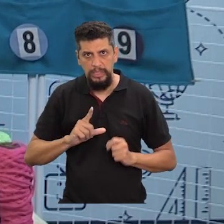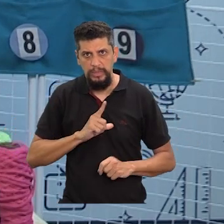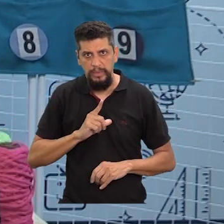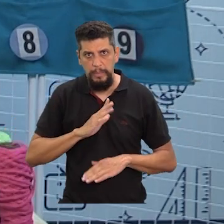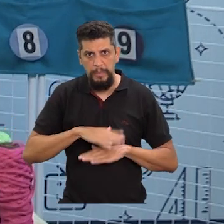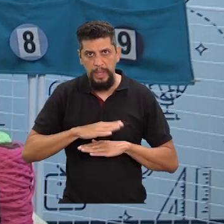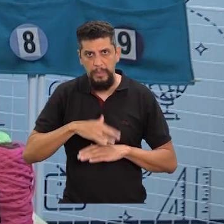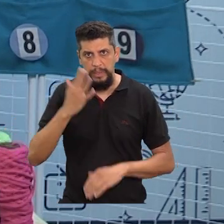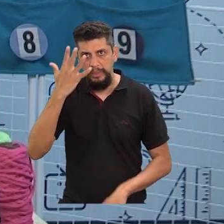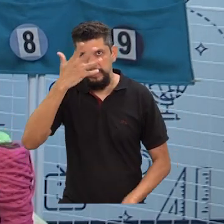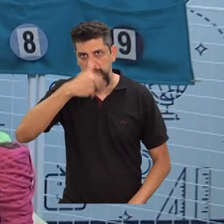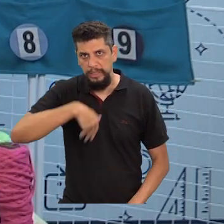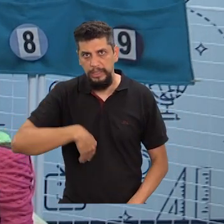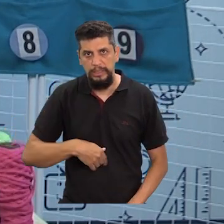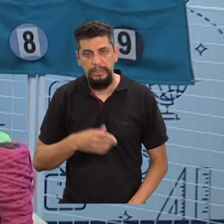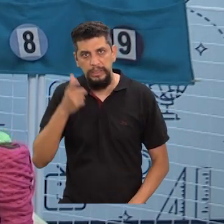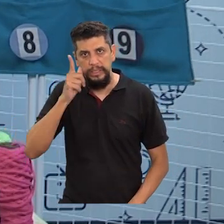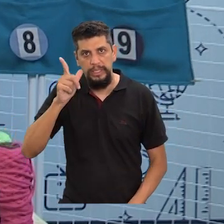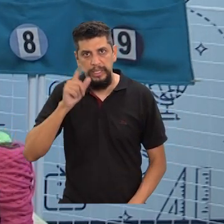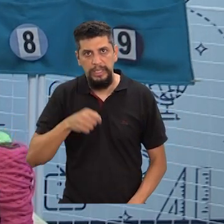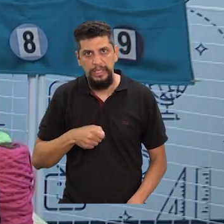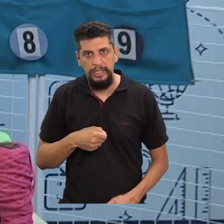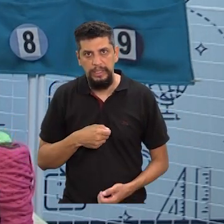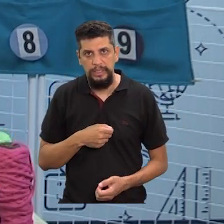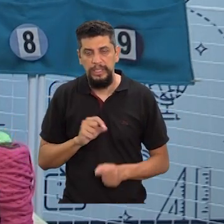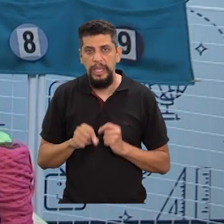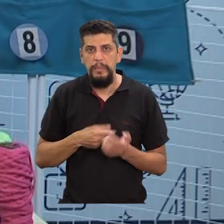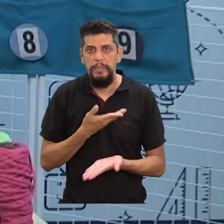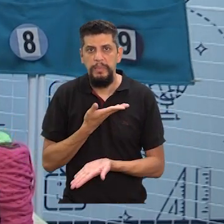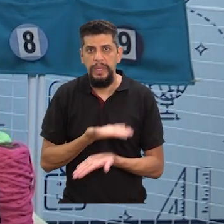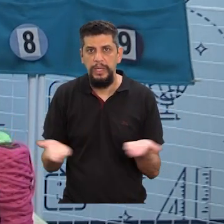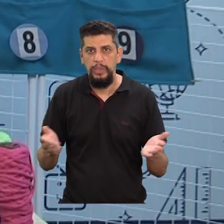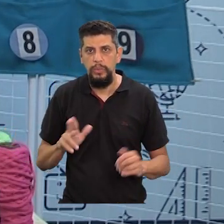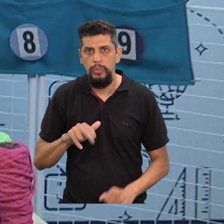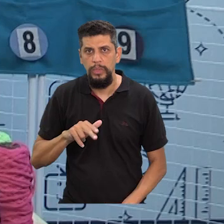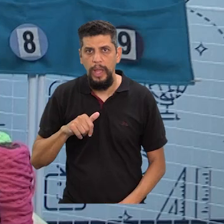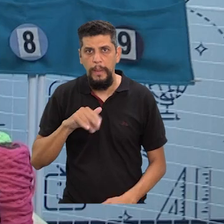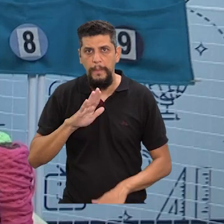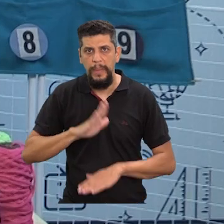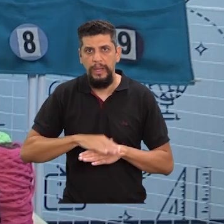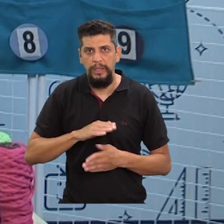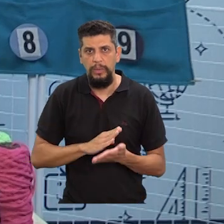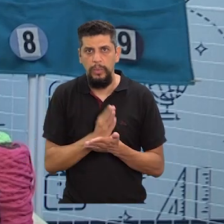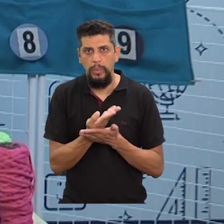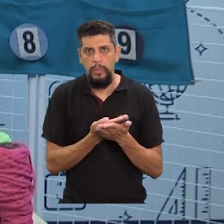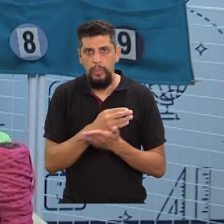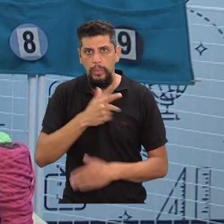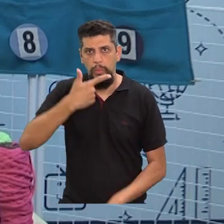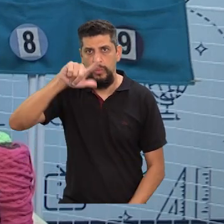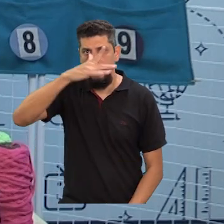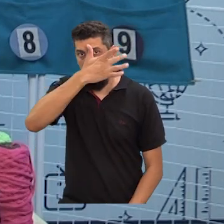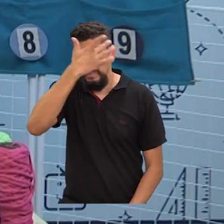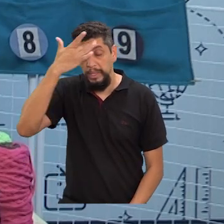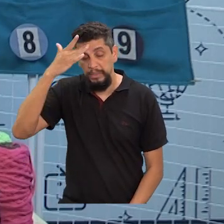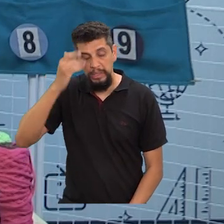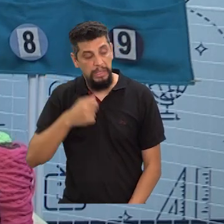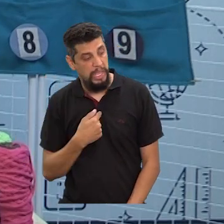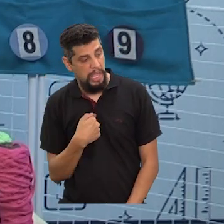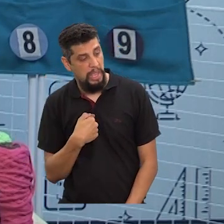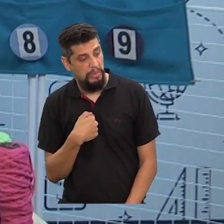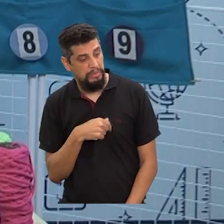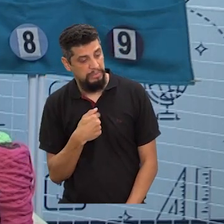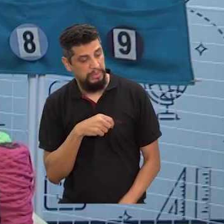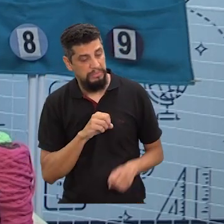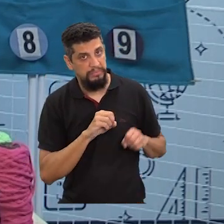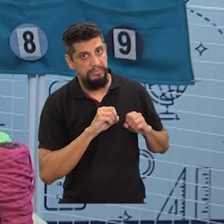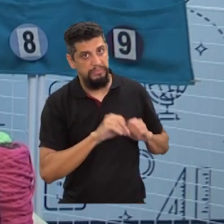mais bonito, ganha, e a perdedora nunca mais perturbará a outra. Atena pensou: